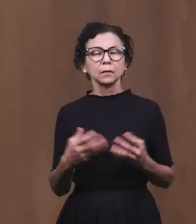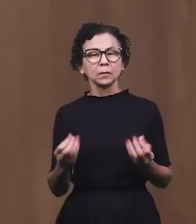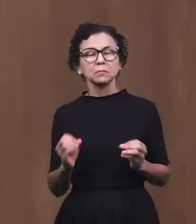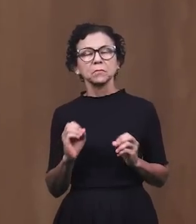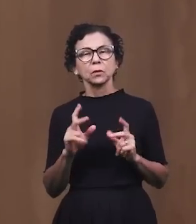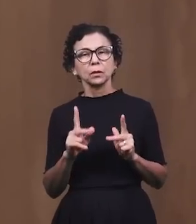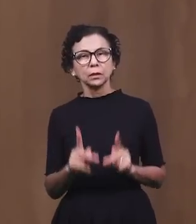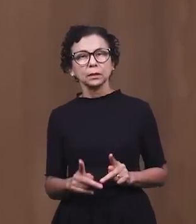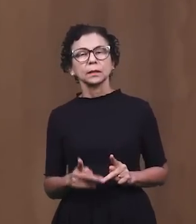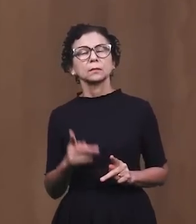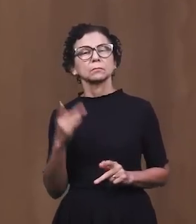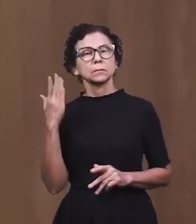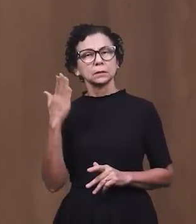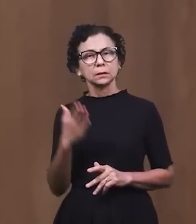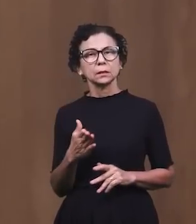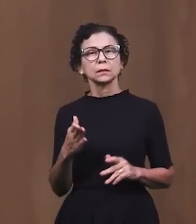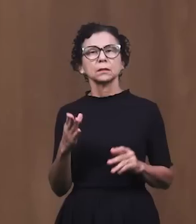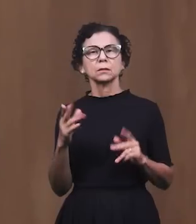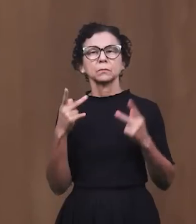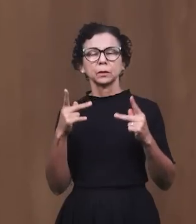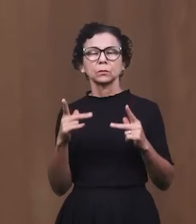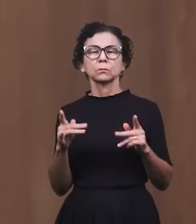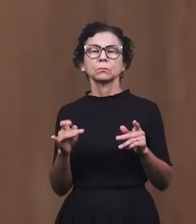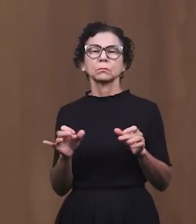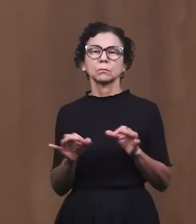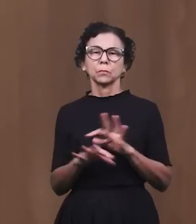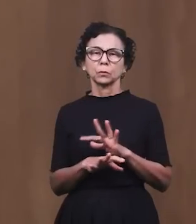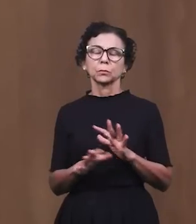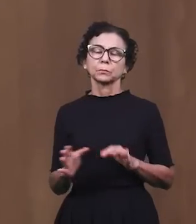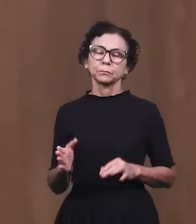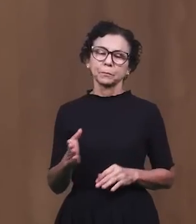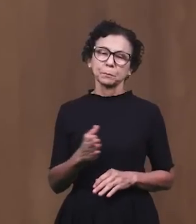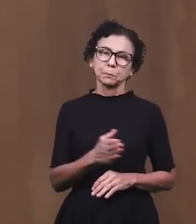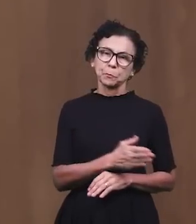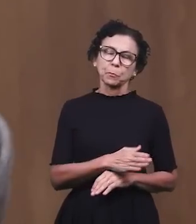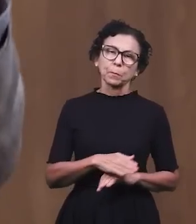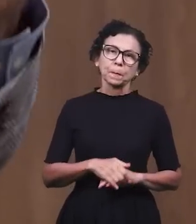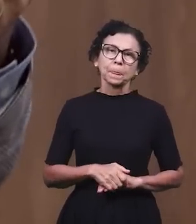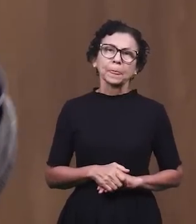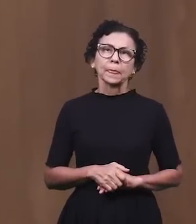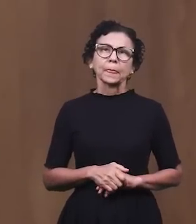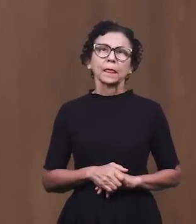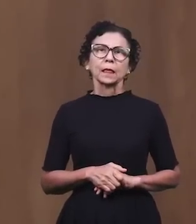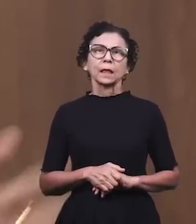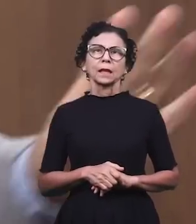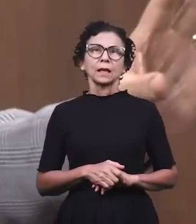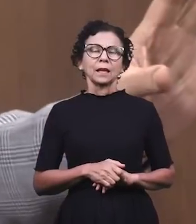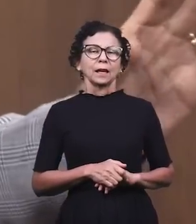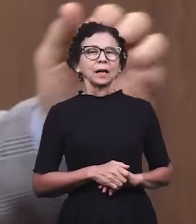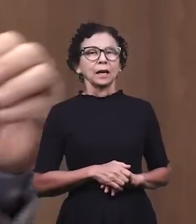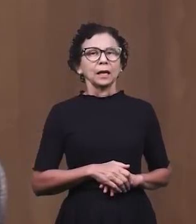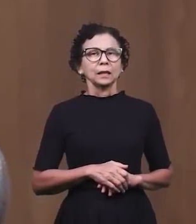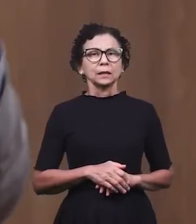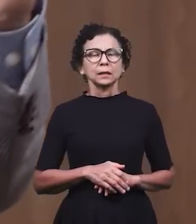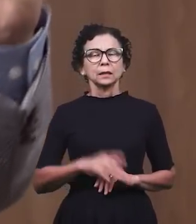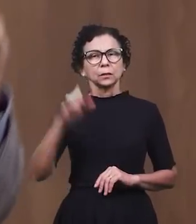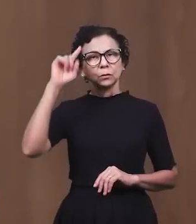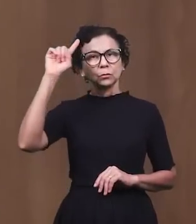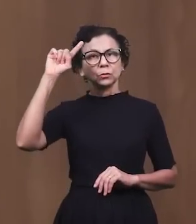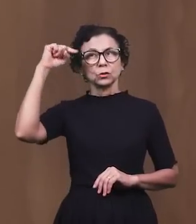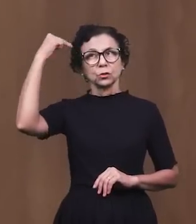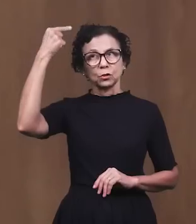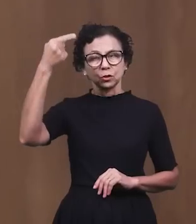lá no segundo dia, mensagem e tal. Quando Zedoti foi à frente, mesma